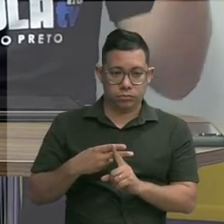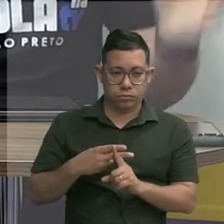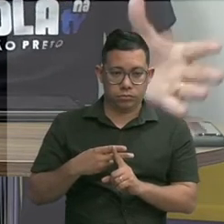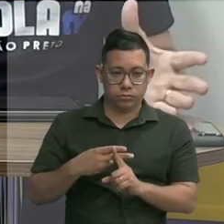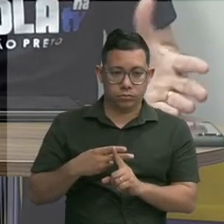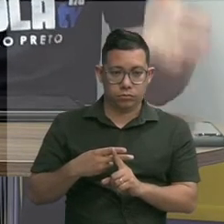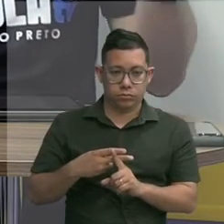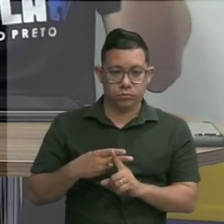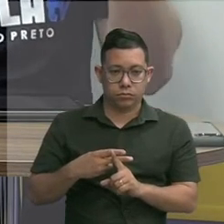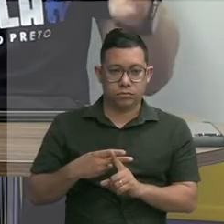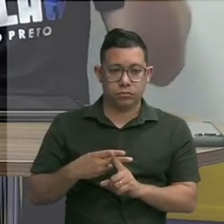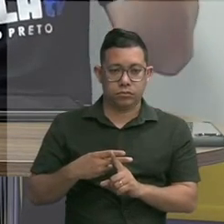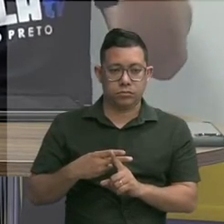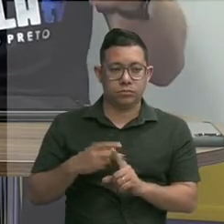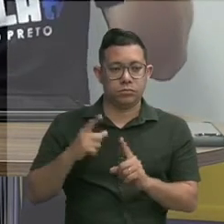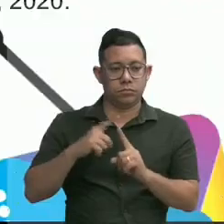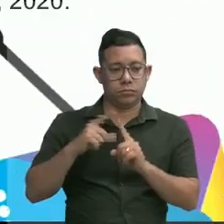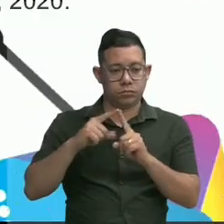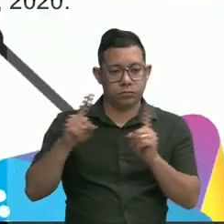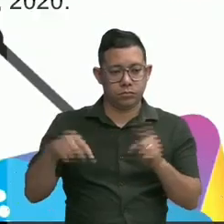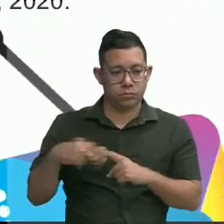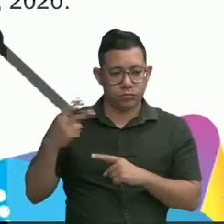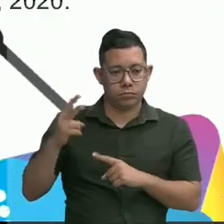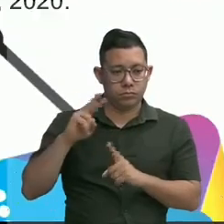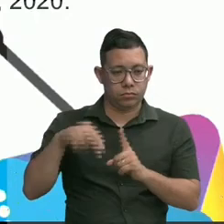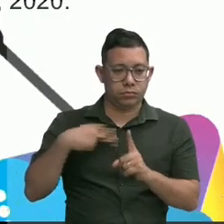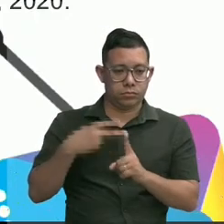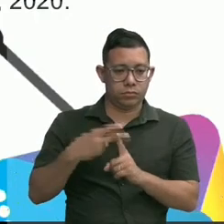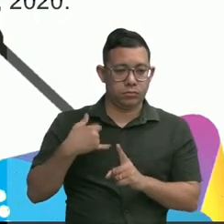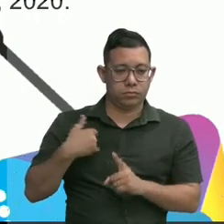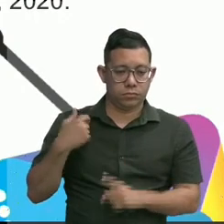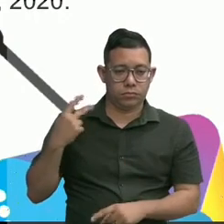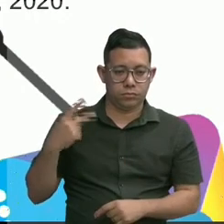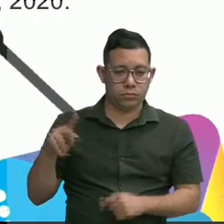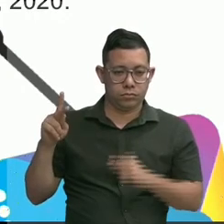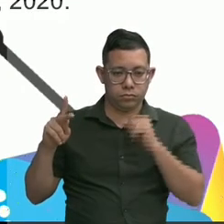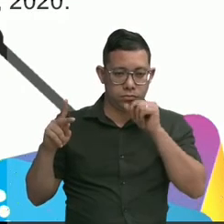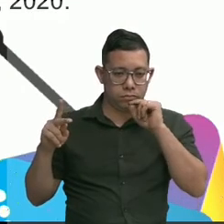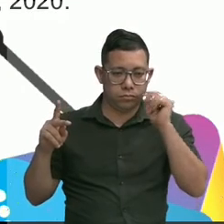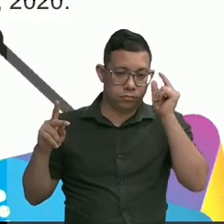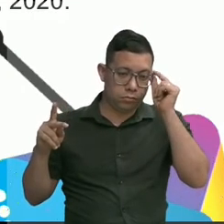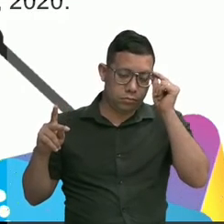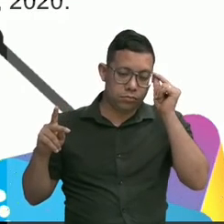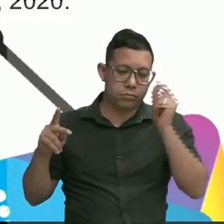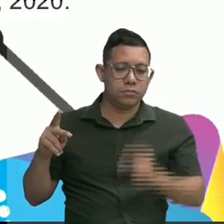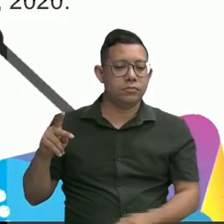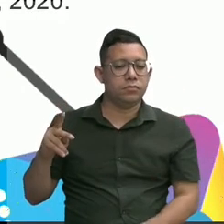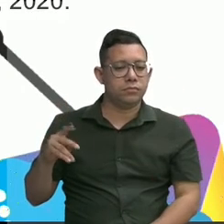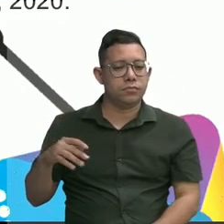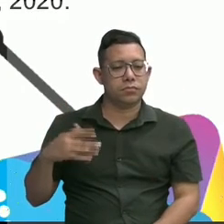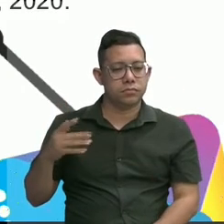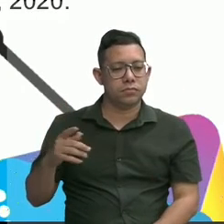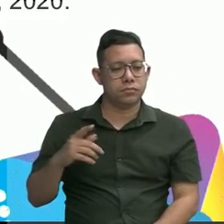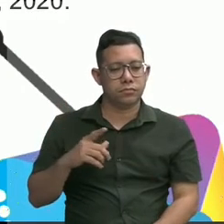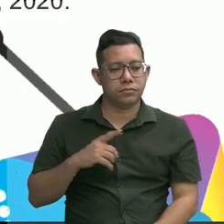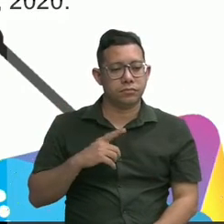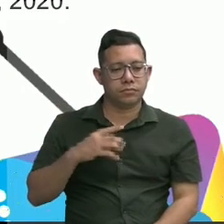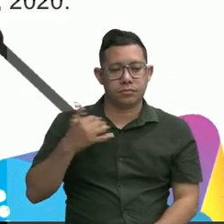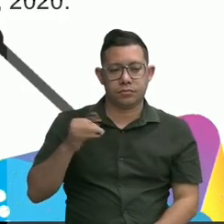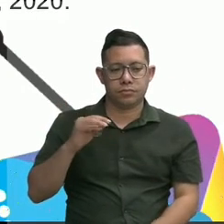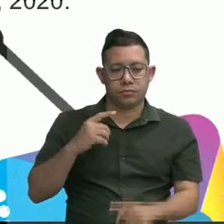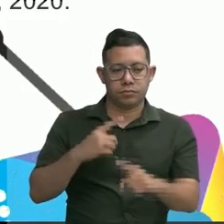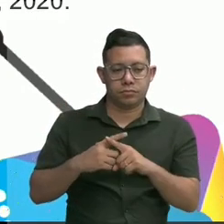quadrado e da idade de Maria subtraimos o dobro da idade dela tá lembra que dobro duas vezes obteremos